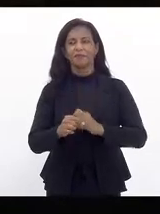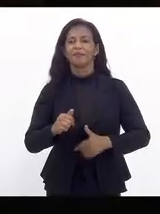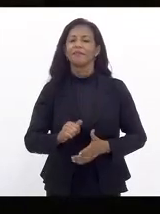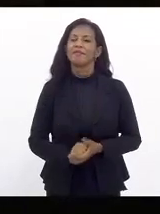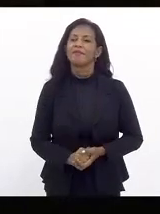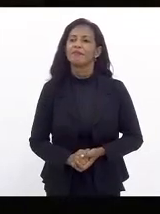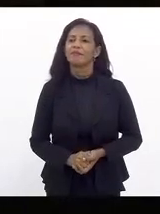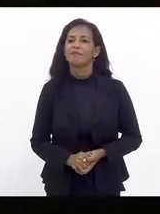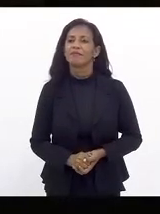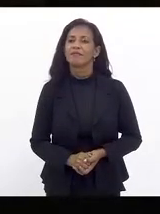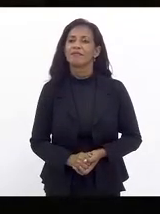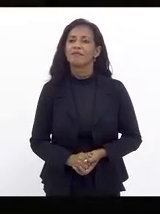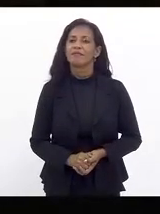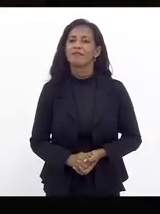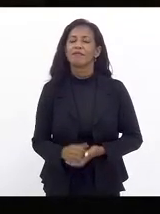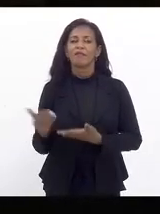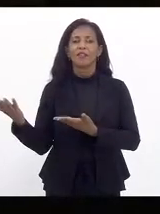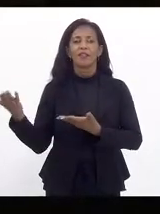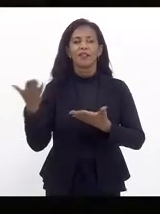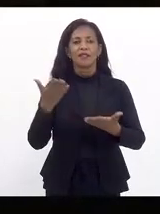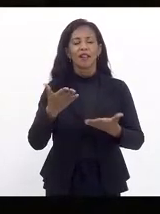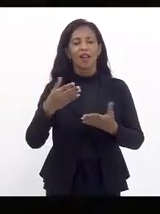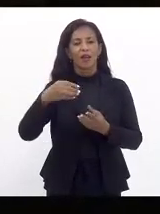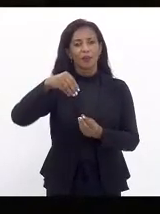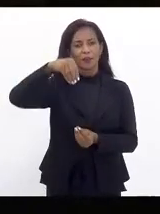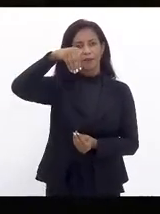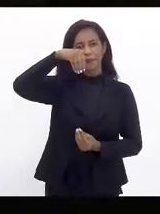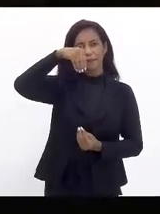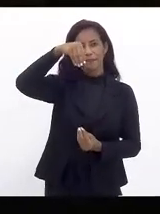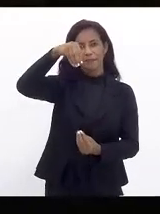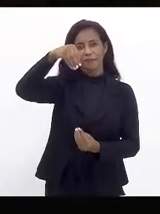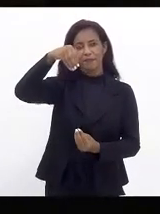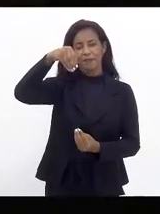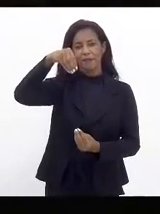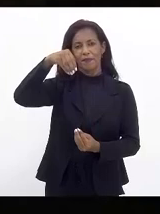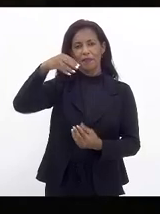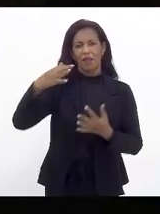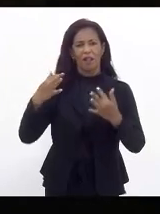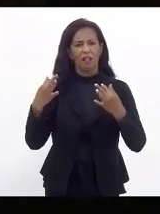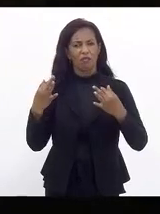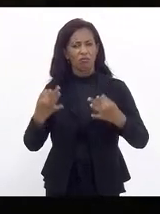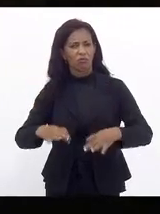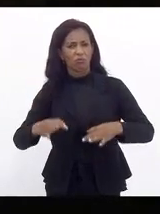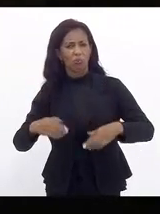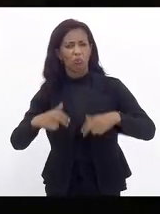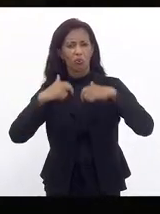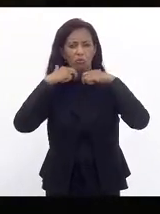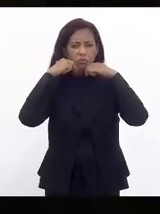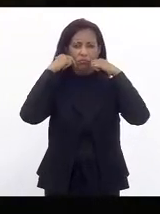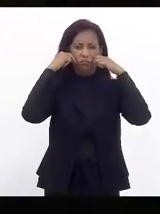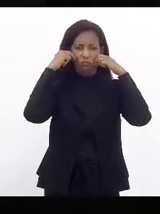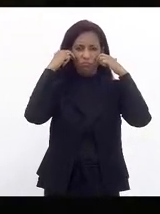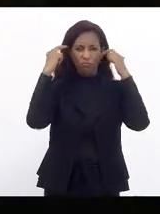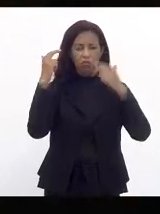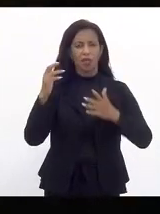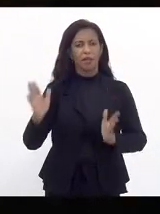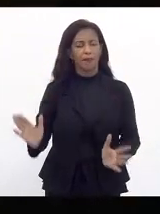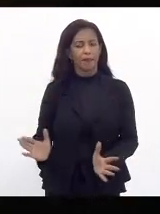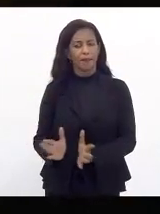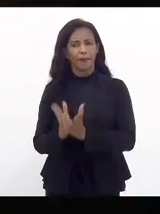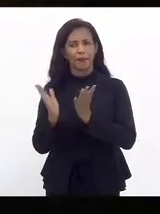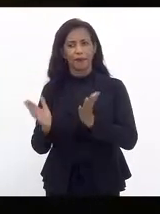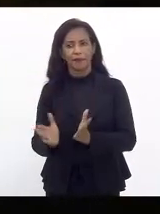do Rio de Janeiro, trago aqui em minhas mãos a capa da dor, a capa da vergonha, a capa da